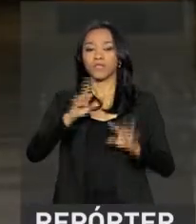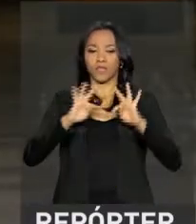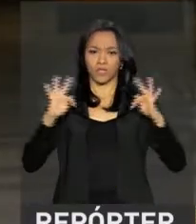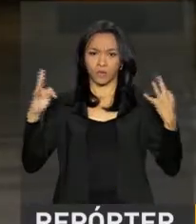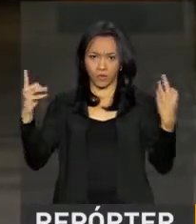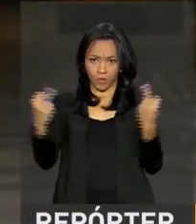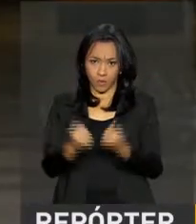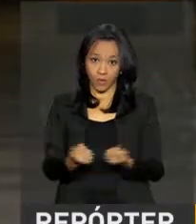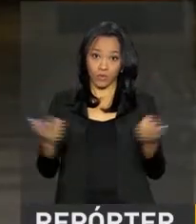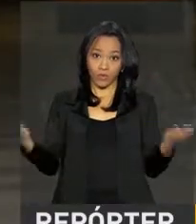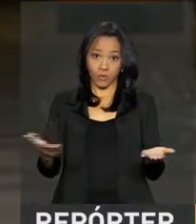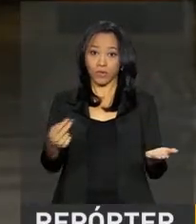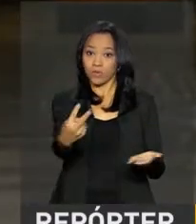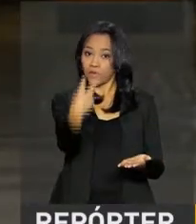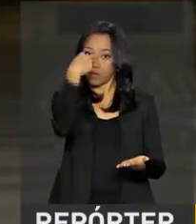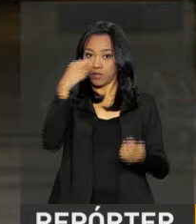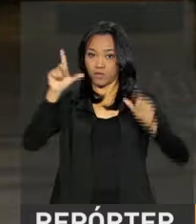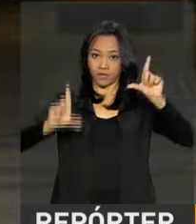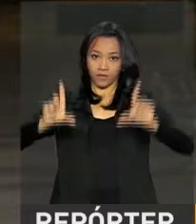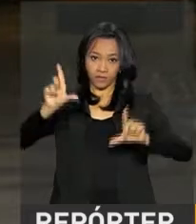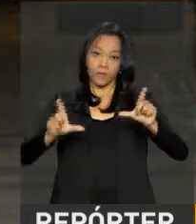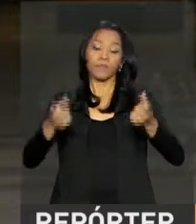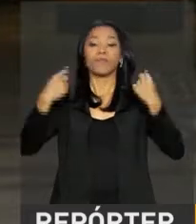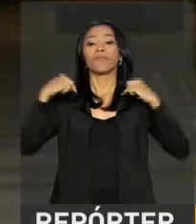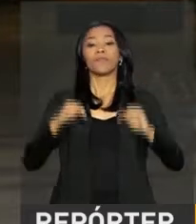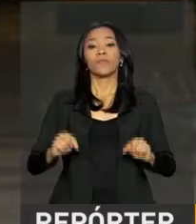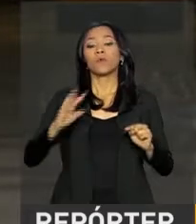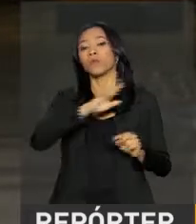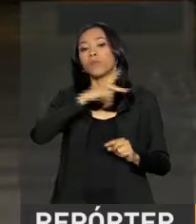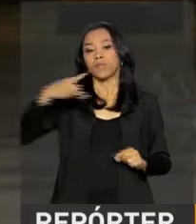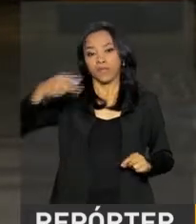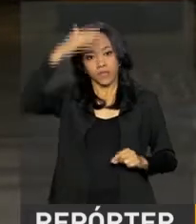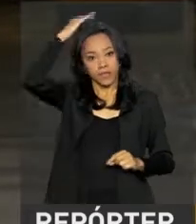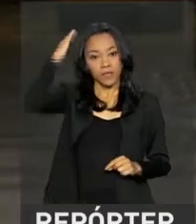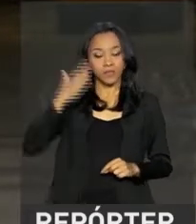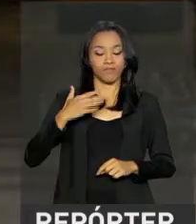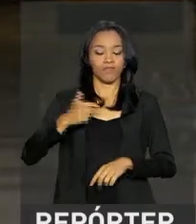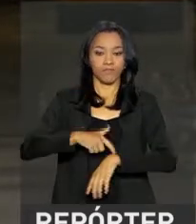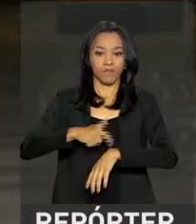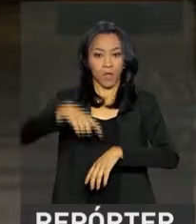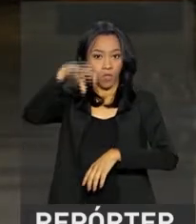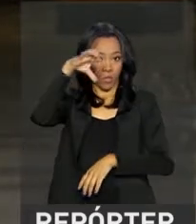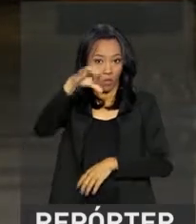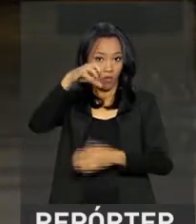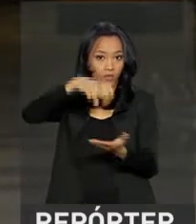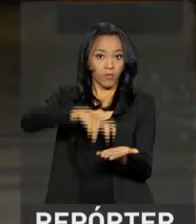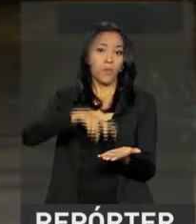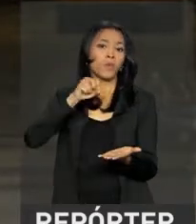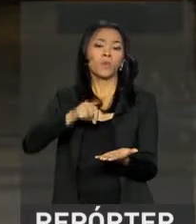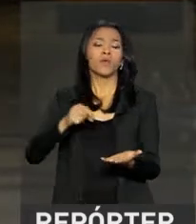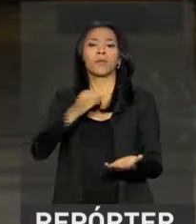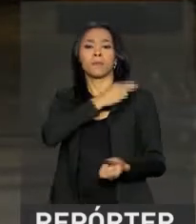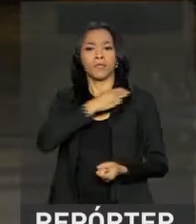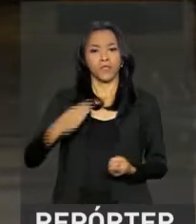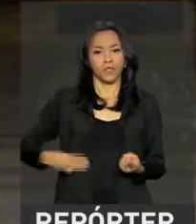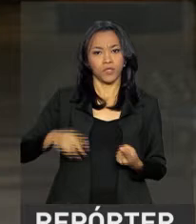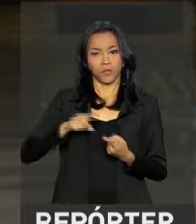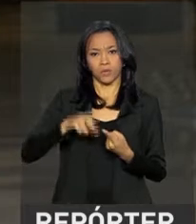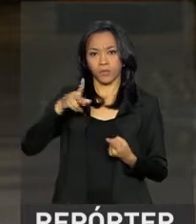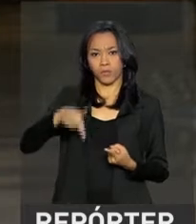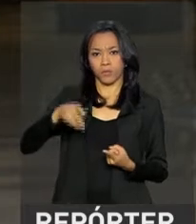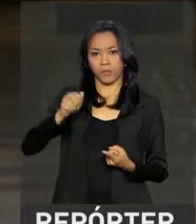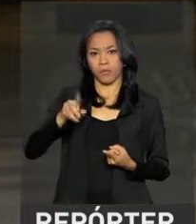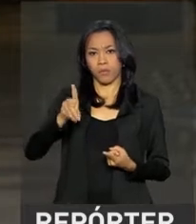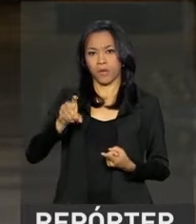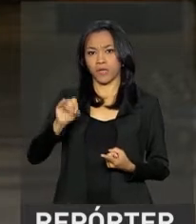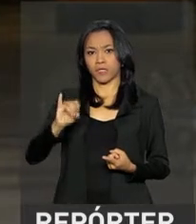todos que nos acompanham pela tv nbr o presidente michel temer se reúne agora as 9 horas da manhã com os ministros eliseu padilha da casa